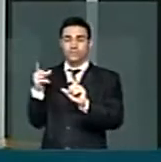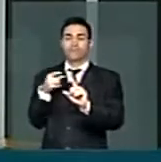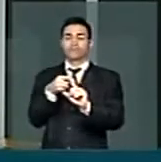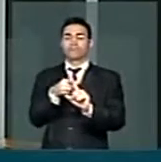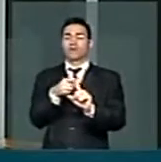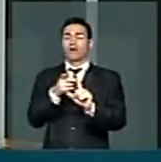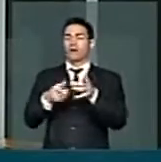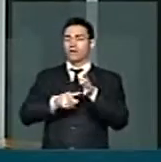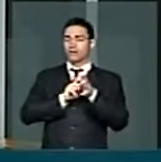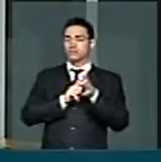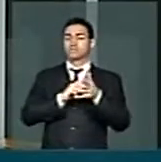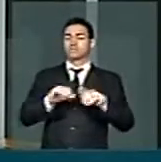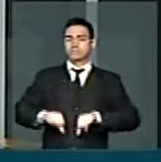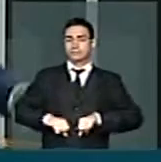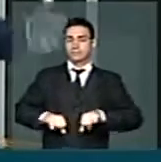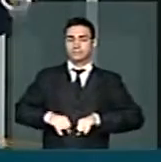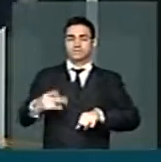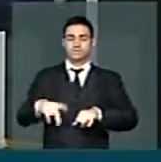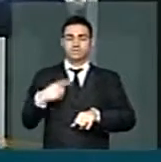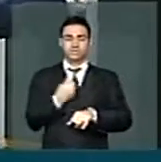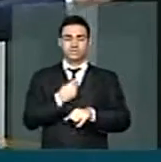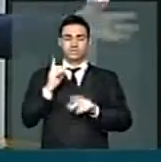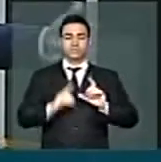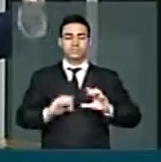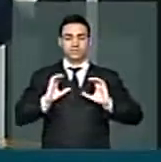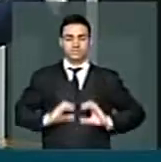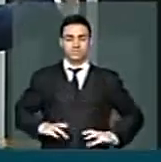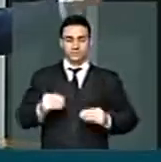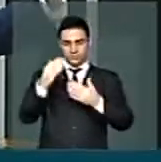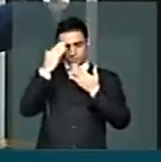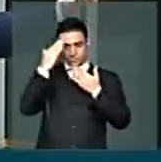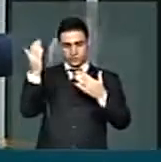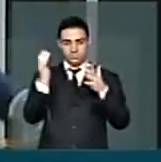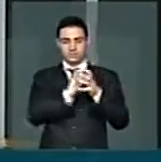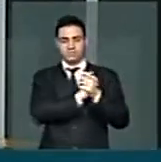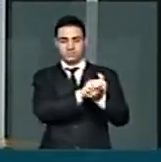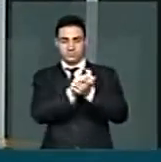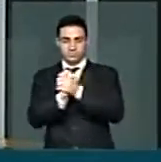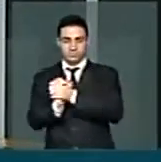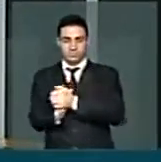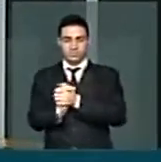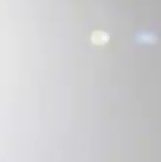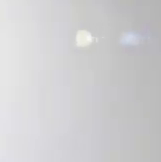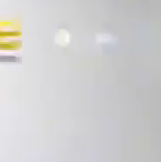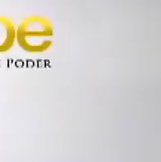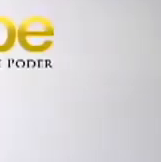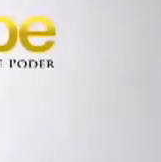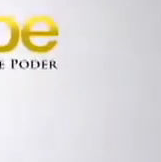dignidade e os nossos direitos de cidadania. Muito obrigado, meus caros amigos. Saudação, portanto, a essa data.